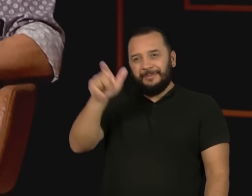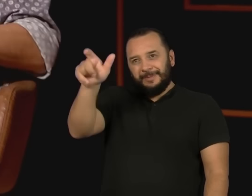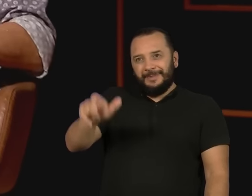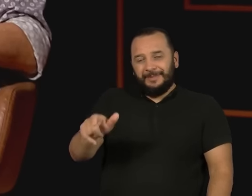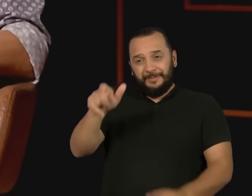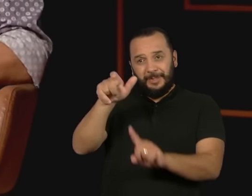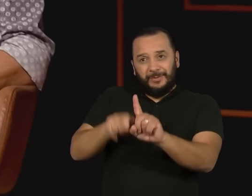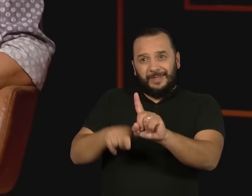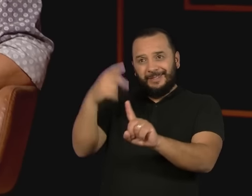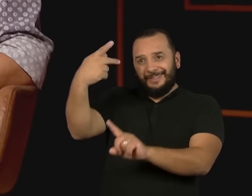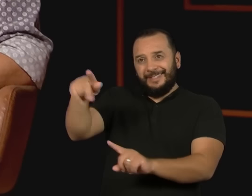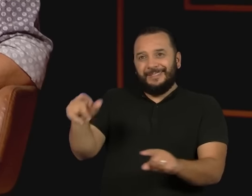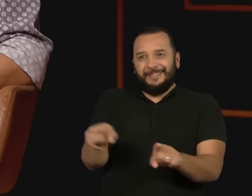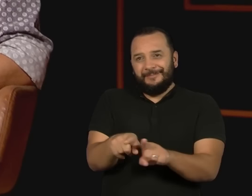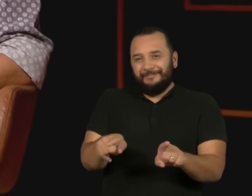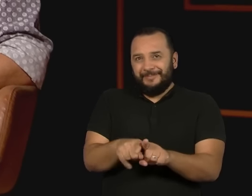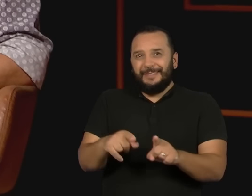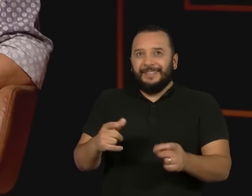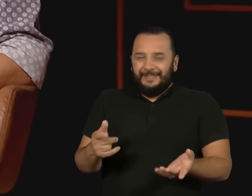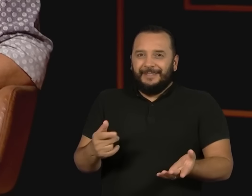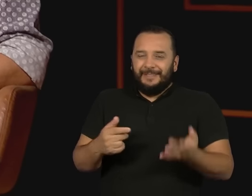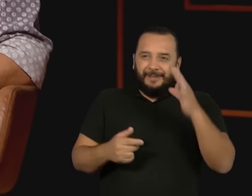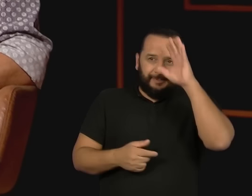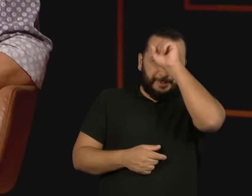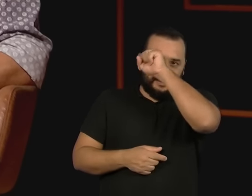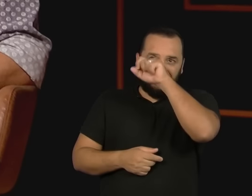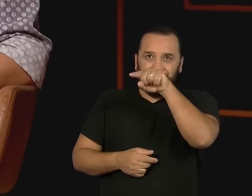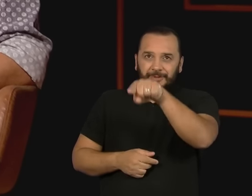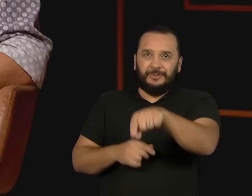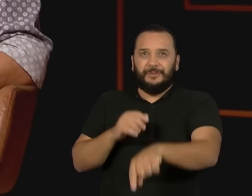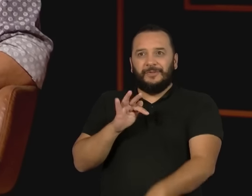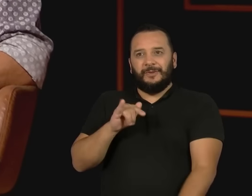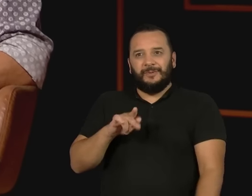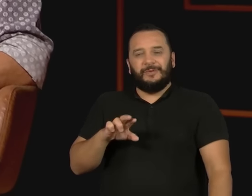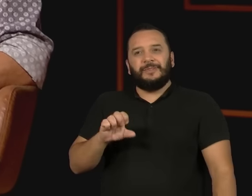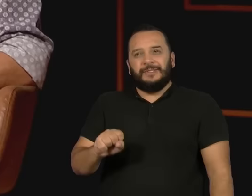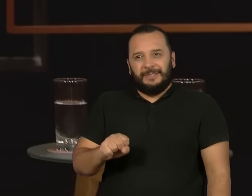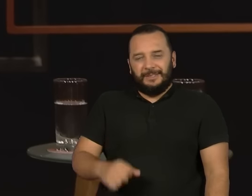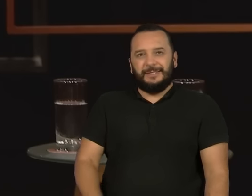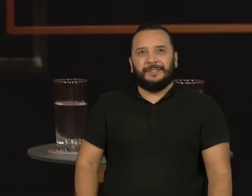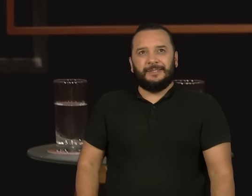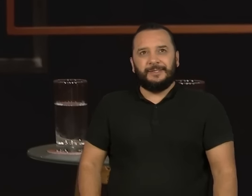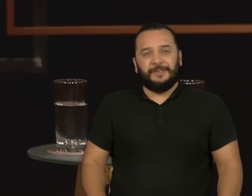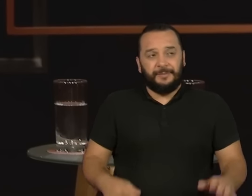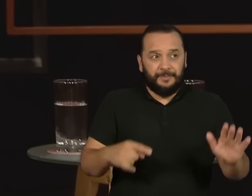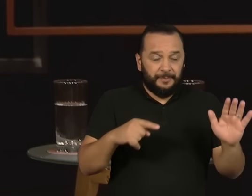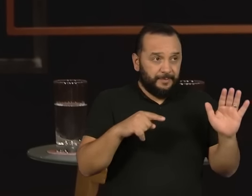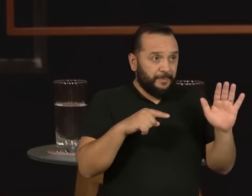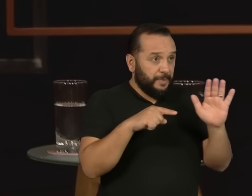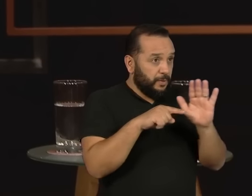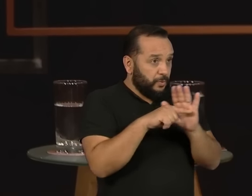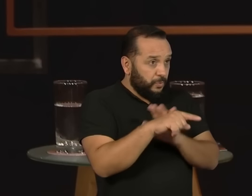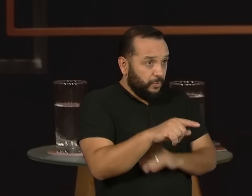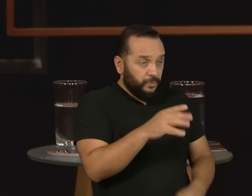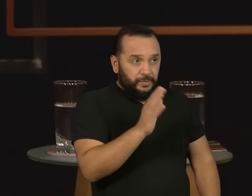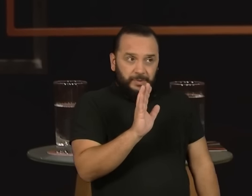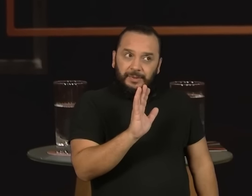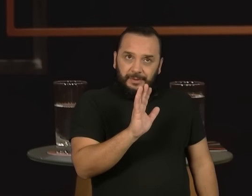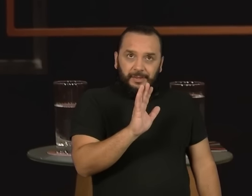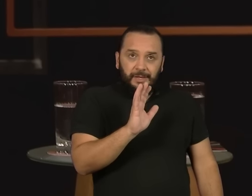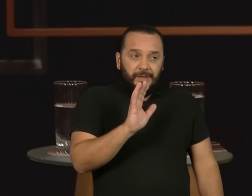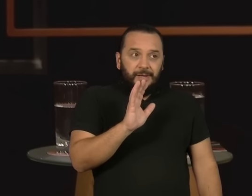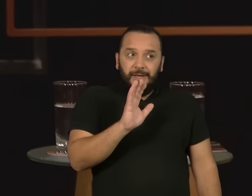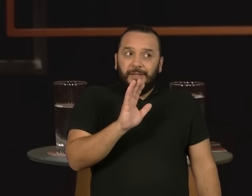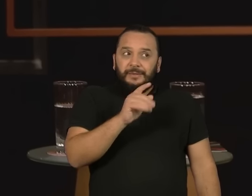melhor para a atenção ali, né? Aprendi e aprendo muito com o Fagundes. Agora, pergunta chavão para atores e